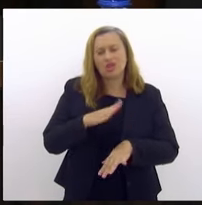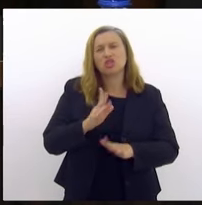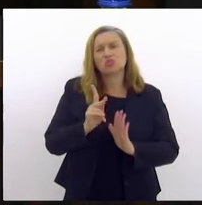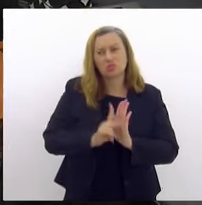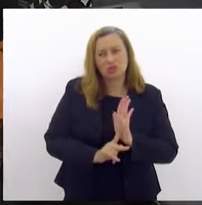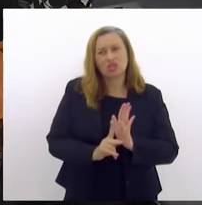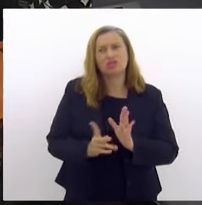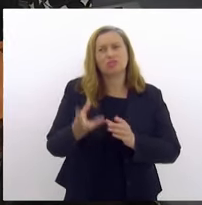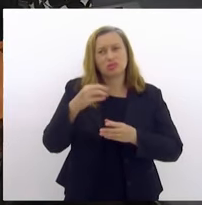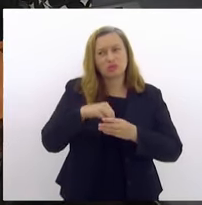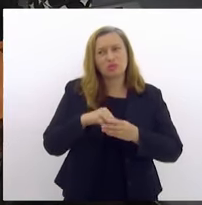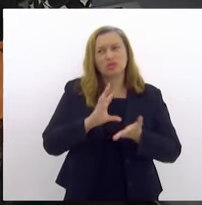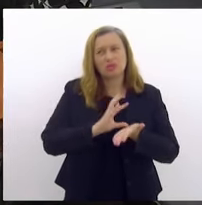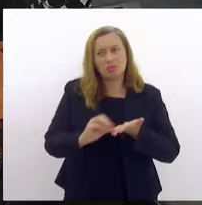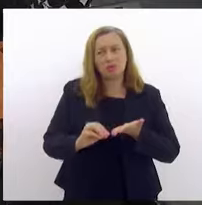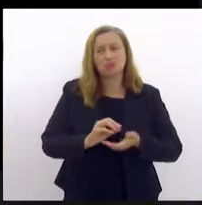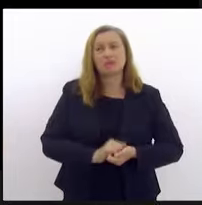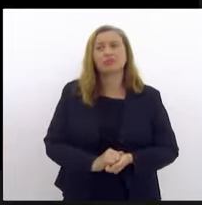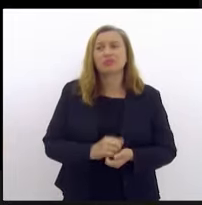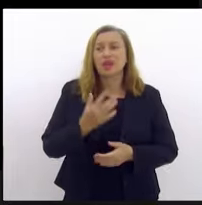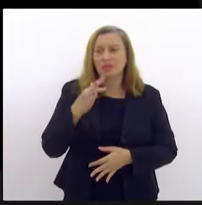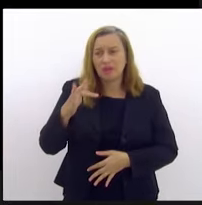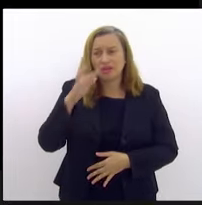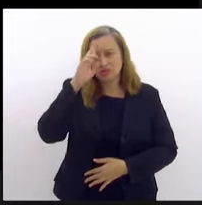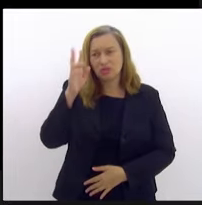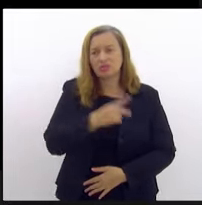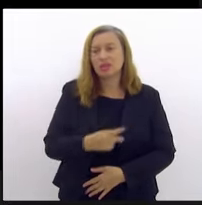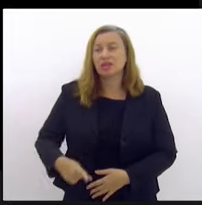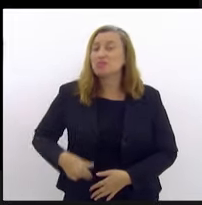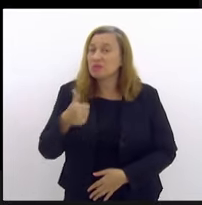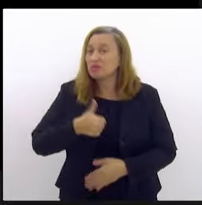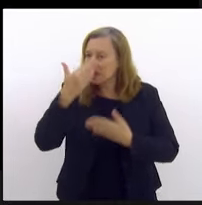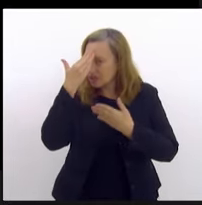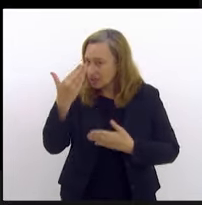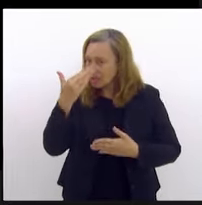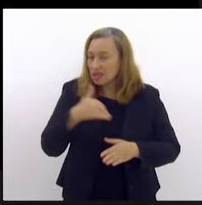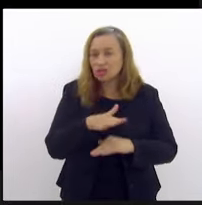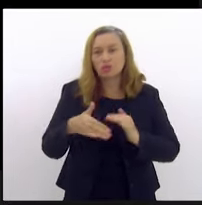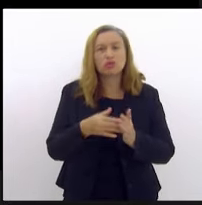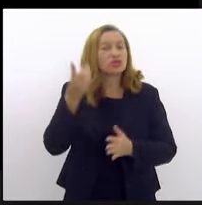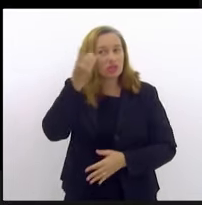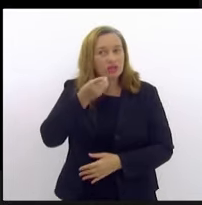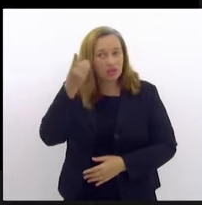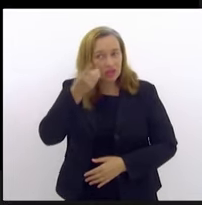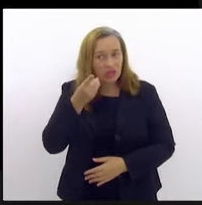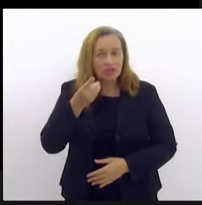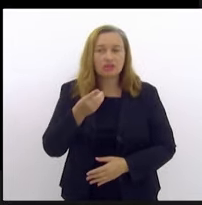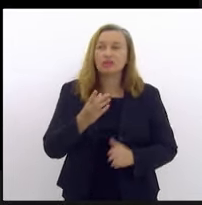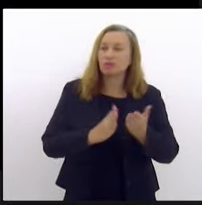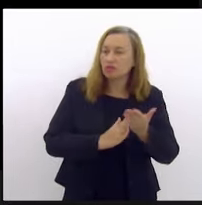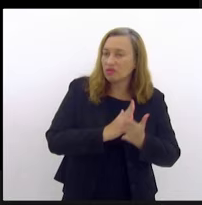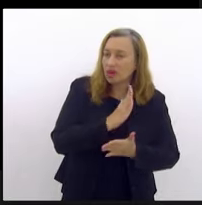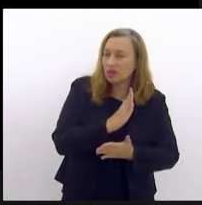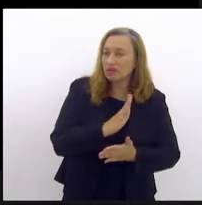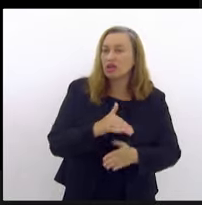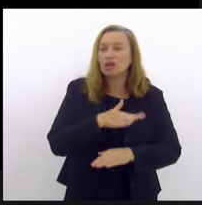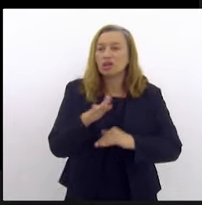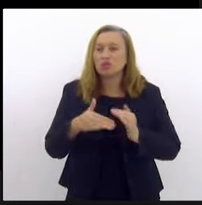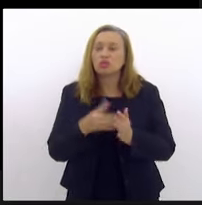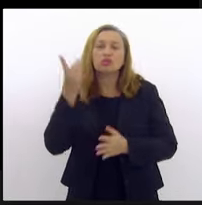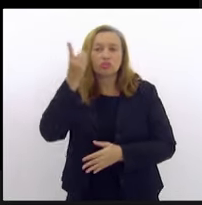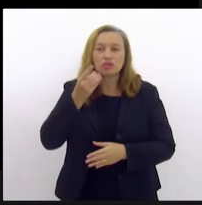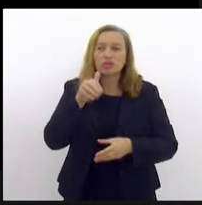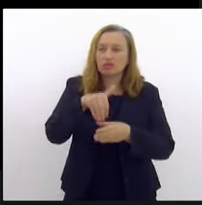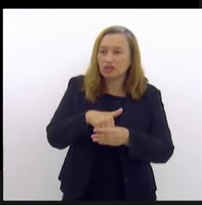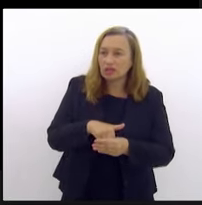pauta. Serei bem breve, senhora presidente. Primeiramente, agradecer a todos os deputados que deram os pareceres favoráveis, a todos os deputados que